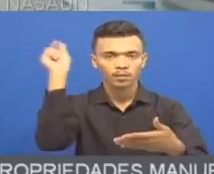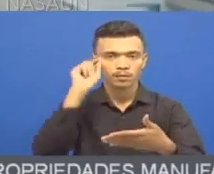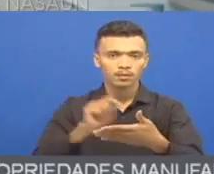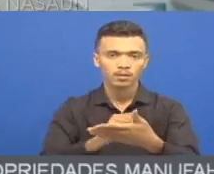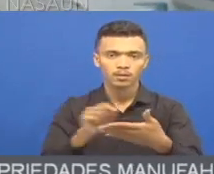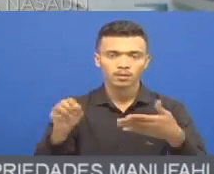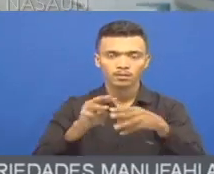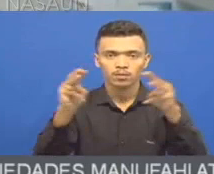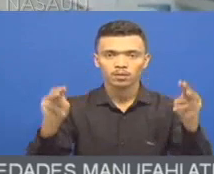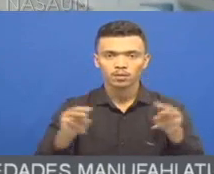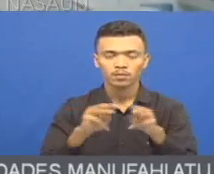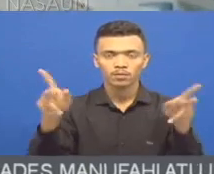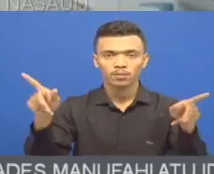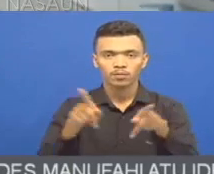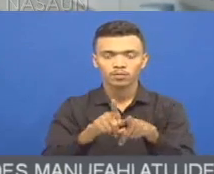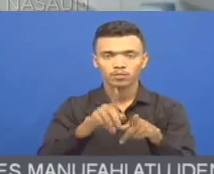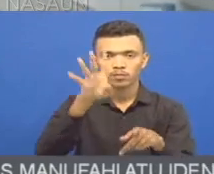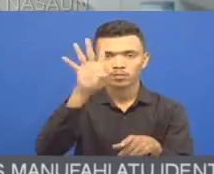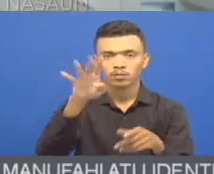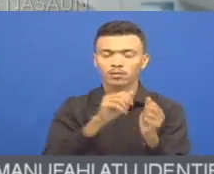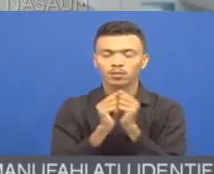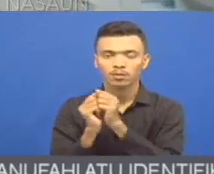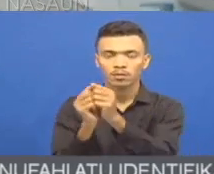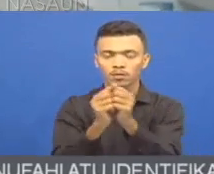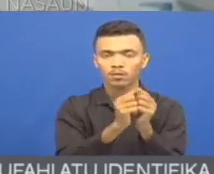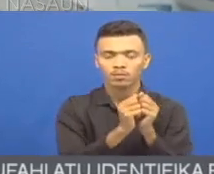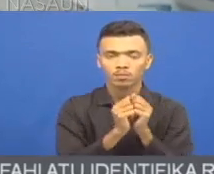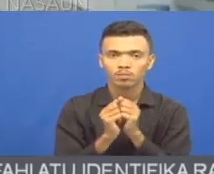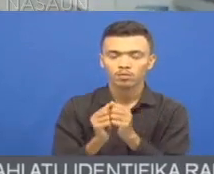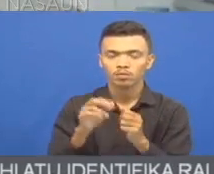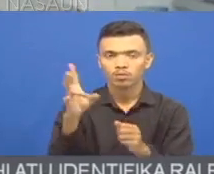posto administrativo RAT, a moto que por volta de